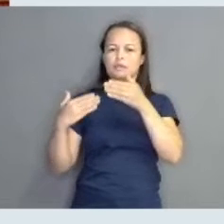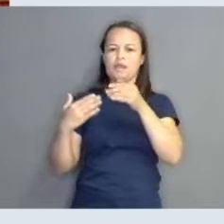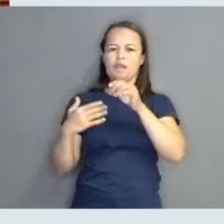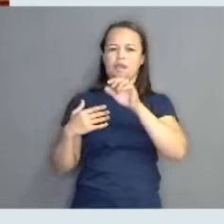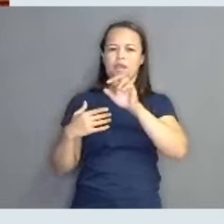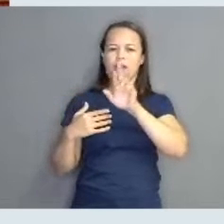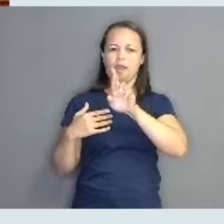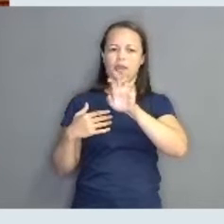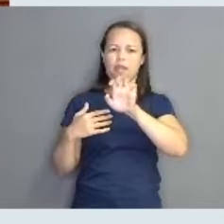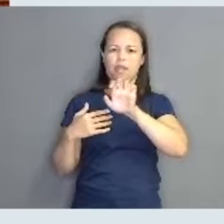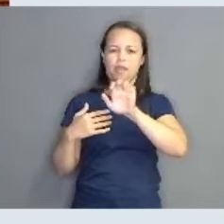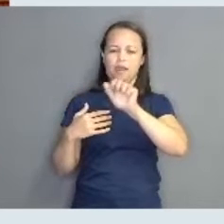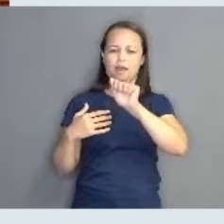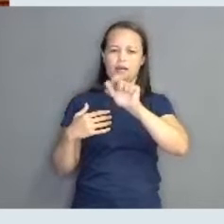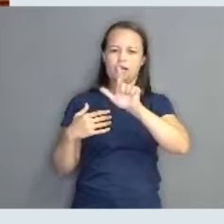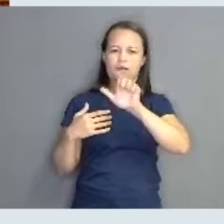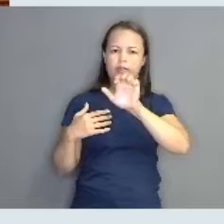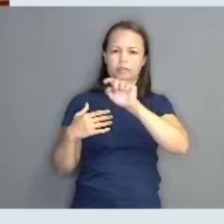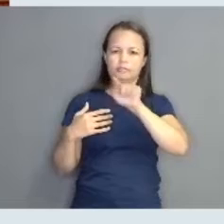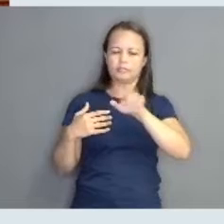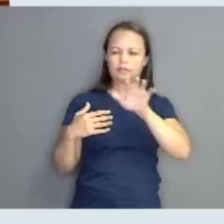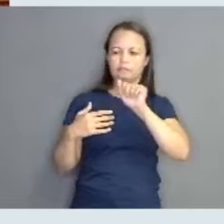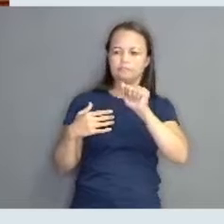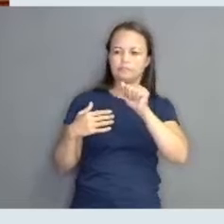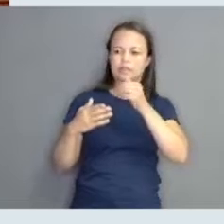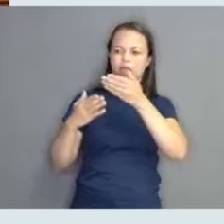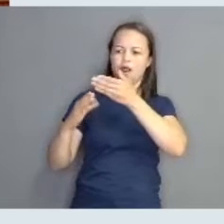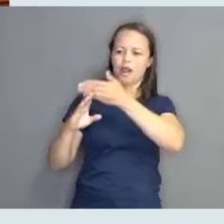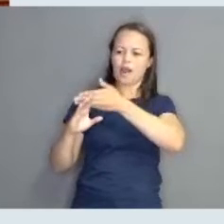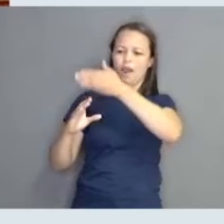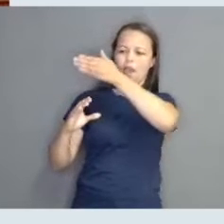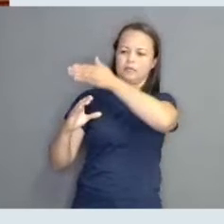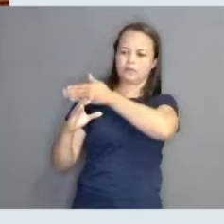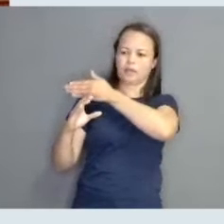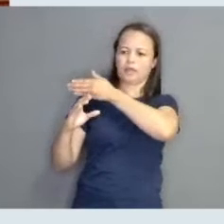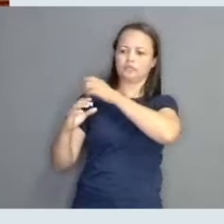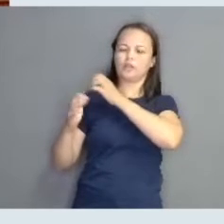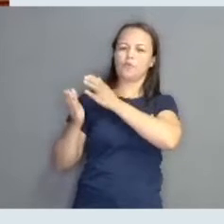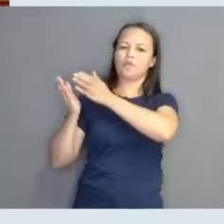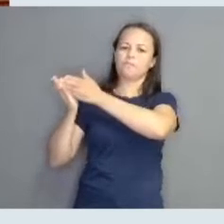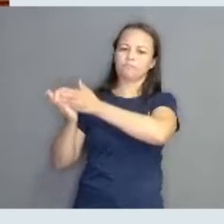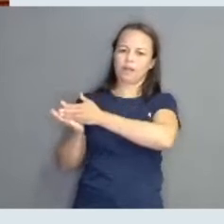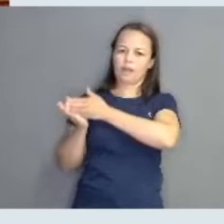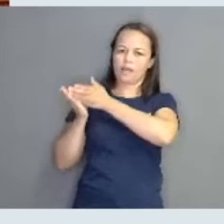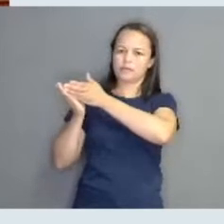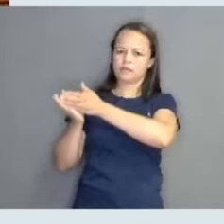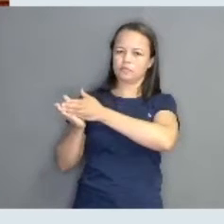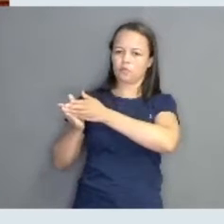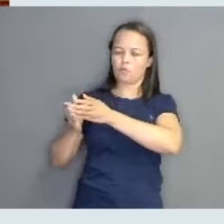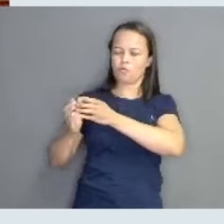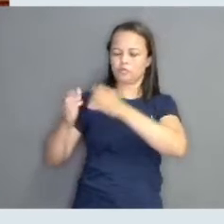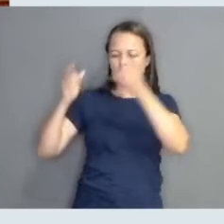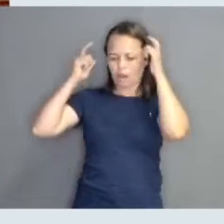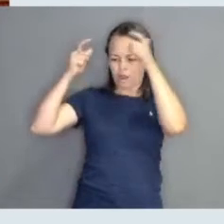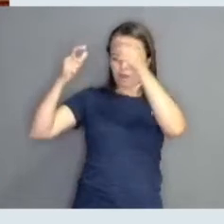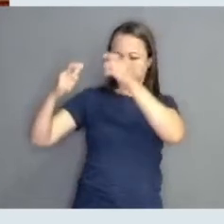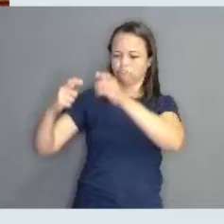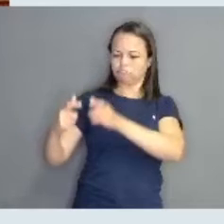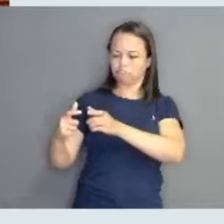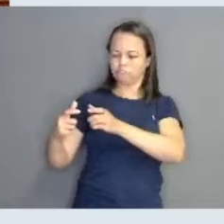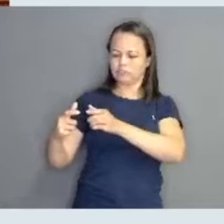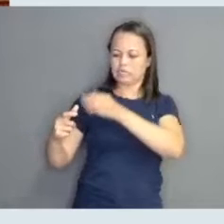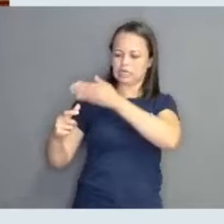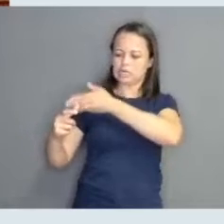Lá atrás, na imagem, tem de embarcações. Tá? Então,